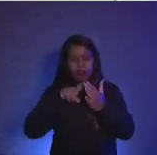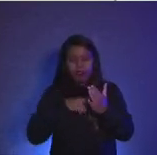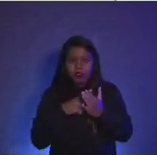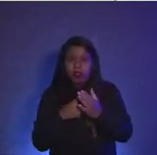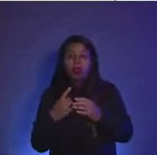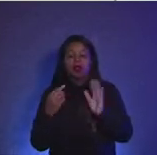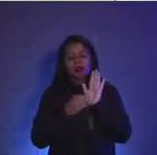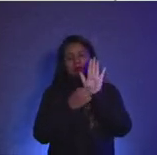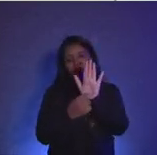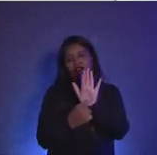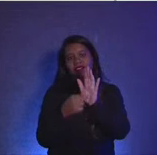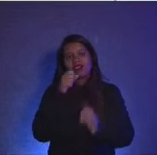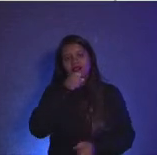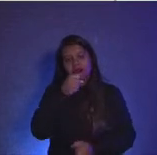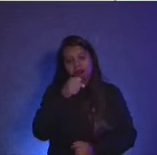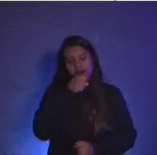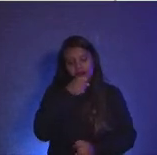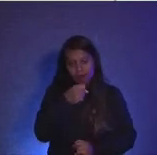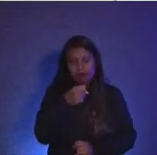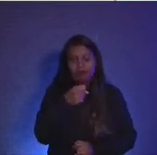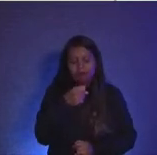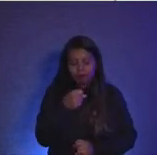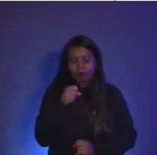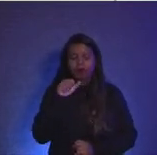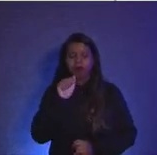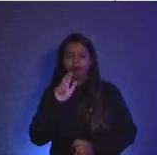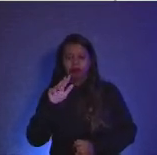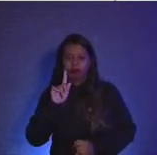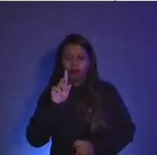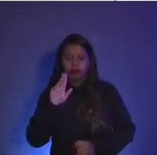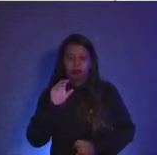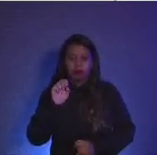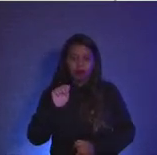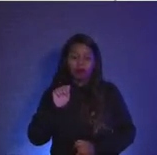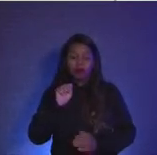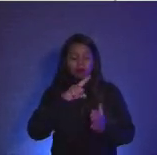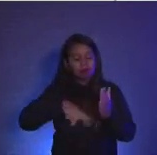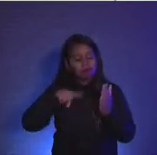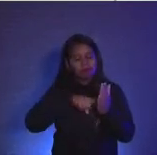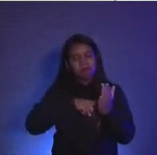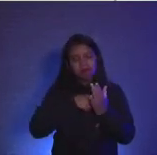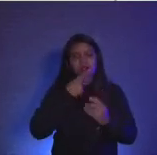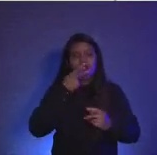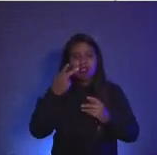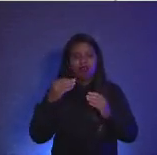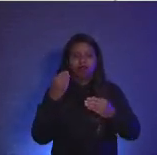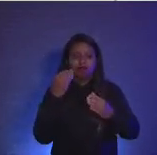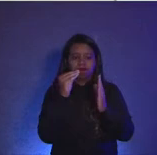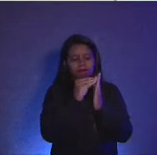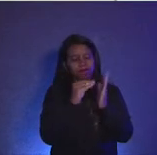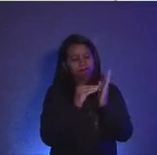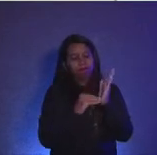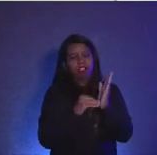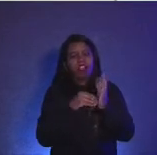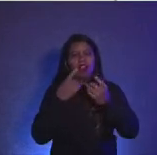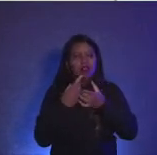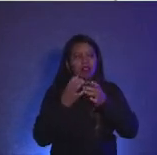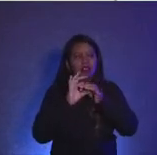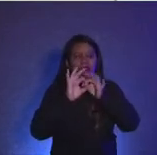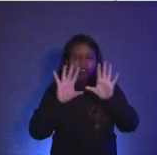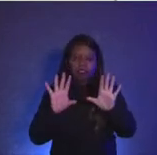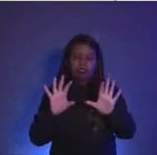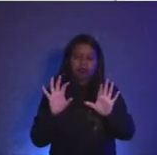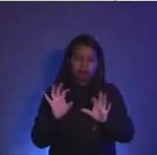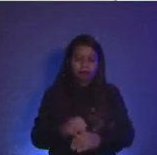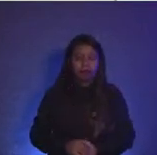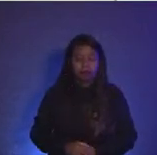pelas reportagens, o general Augusto Heleno anulou os próprios atos que ele editou, e esses projetos de exploração de